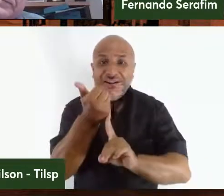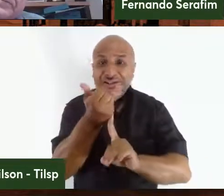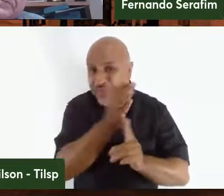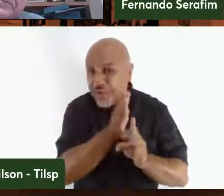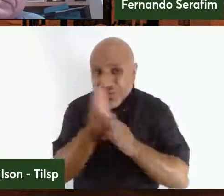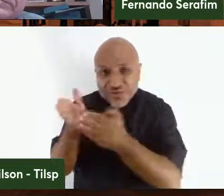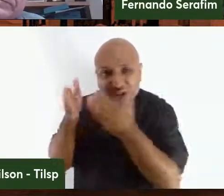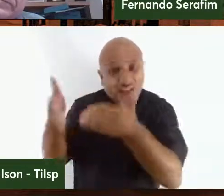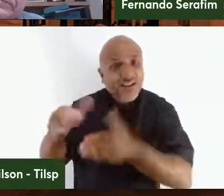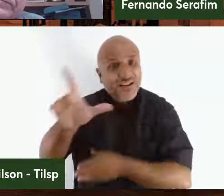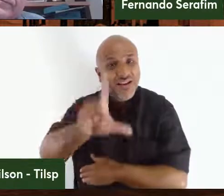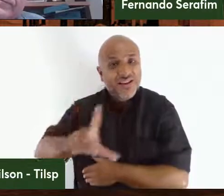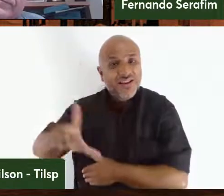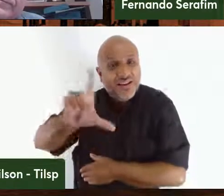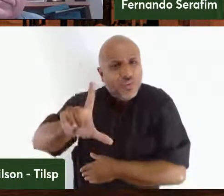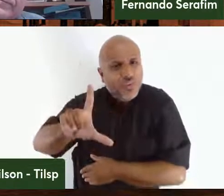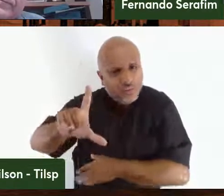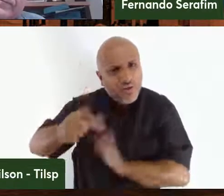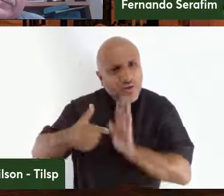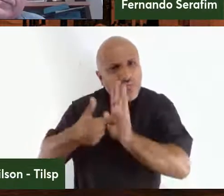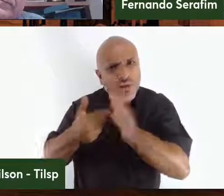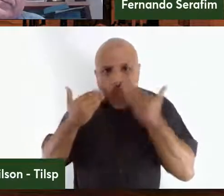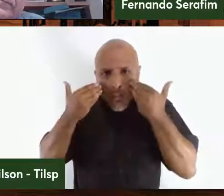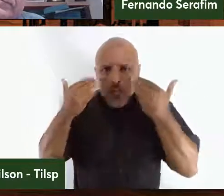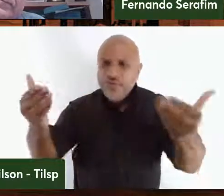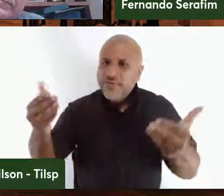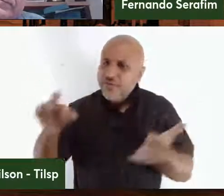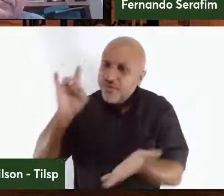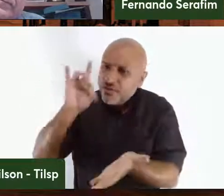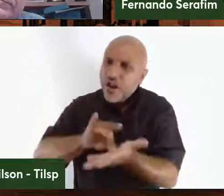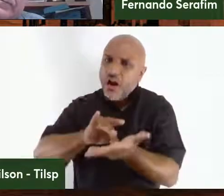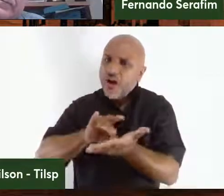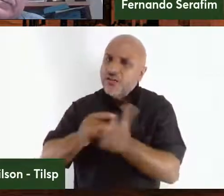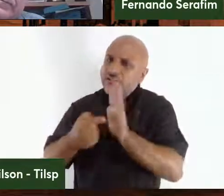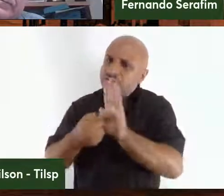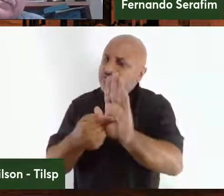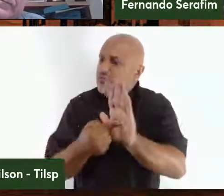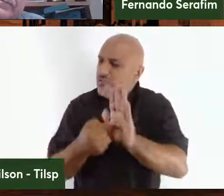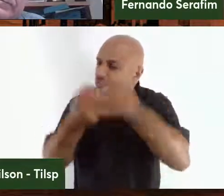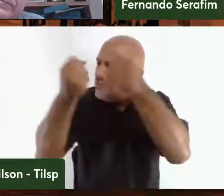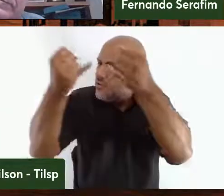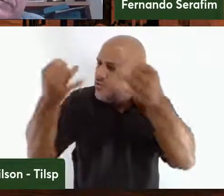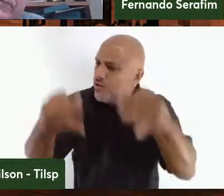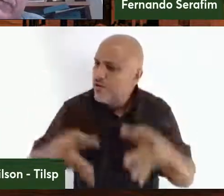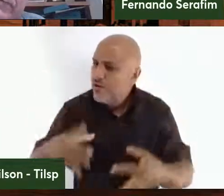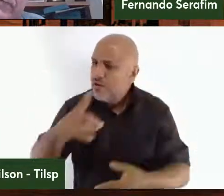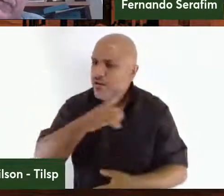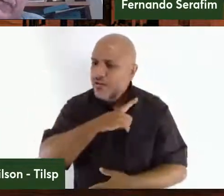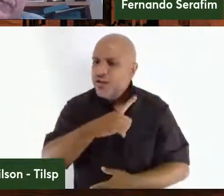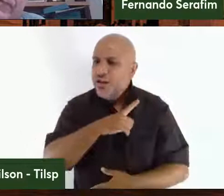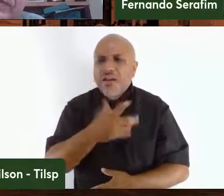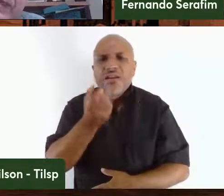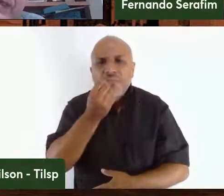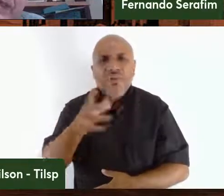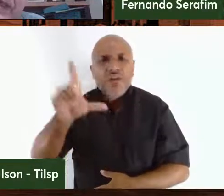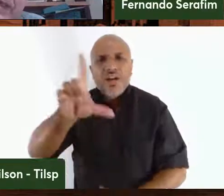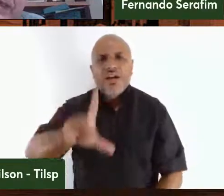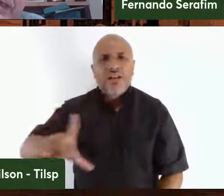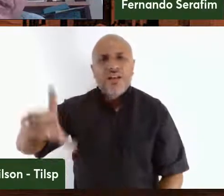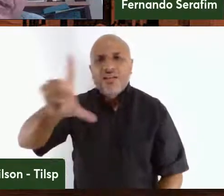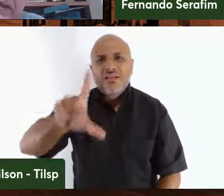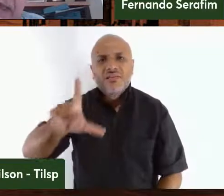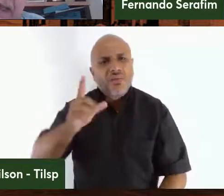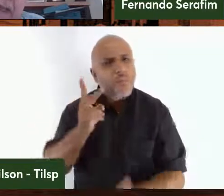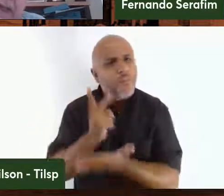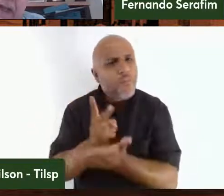da literatura, em retratar isso, escancarar mesmo e trazer, né? Dizer que tem. E que bom que a literatura